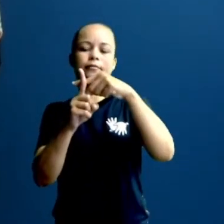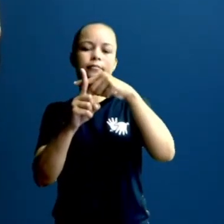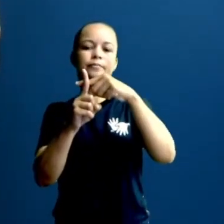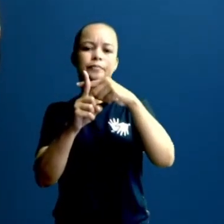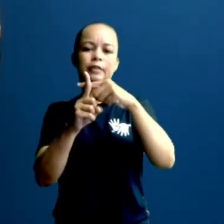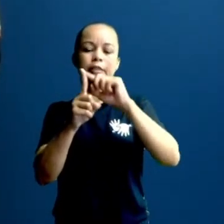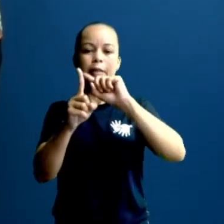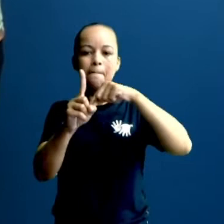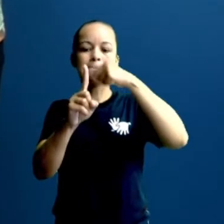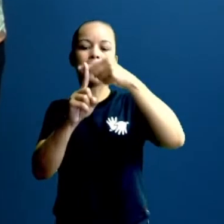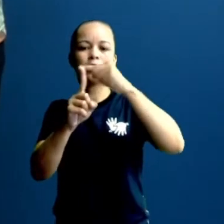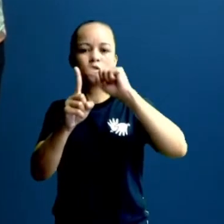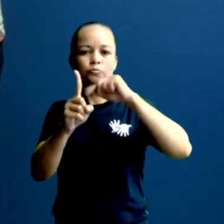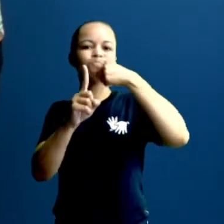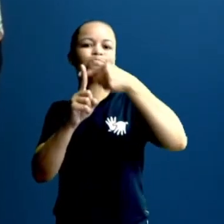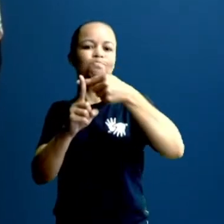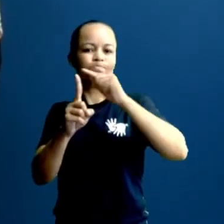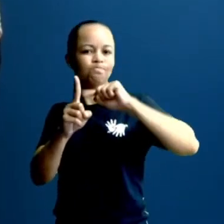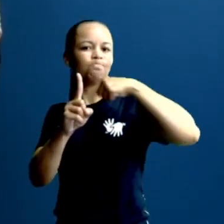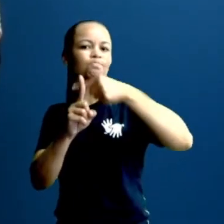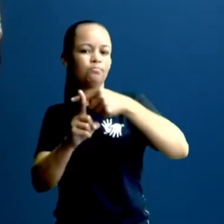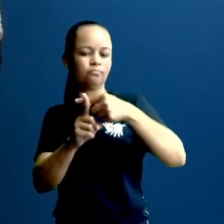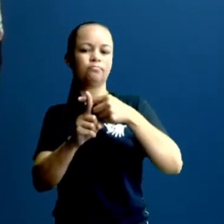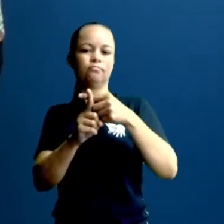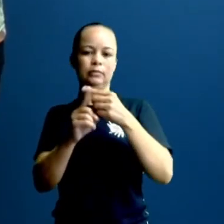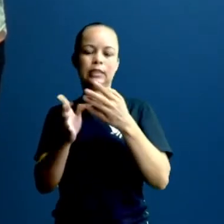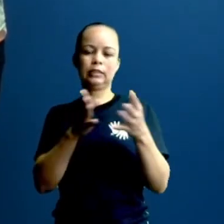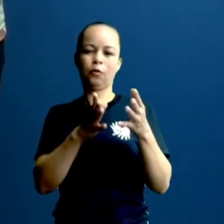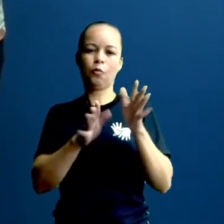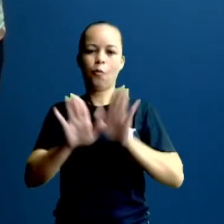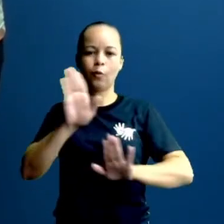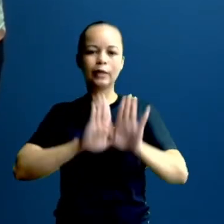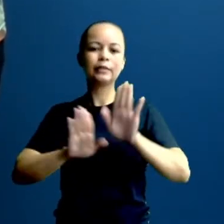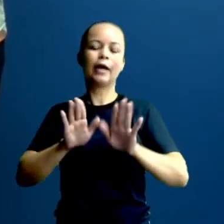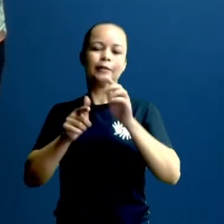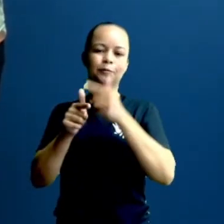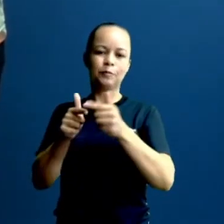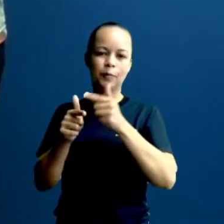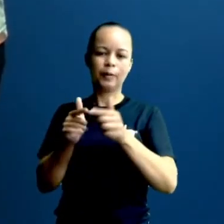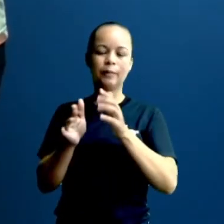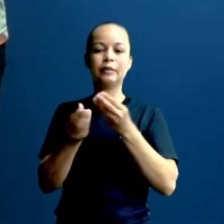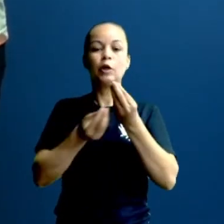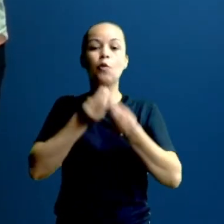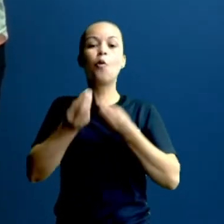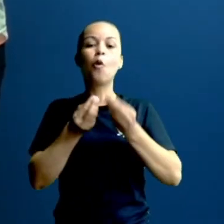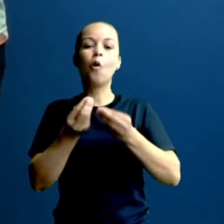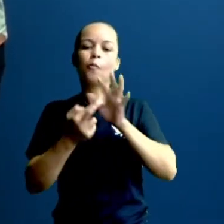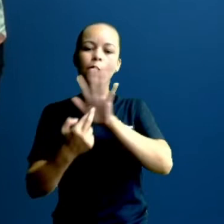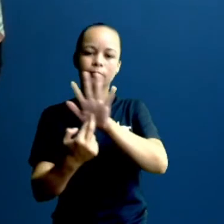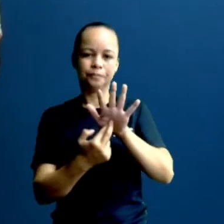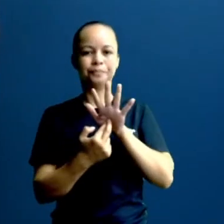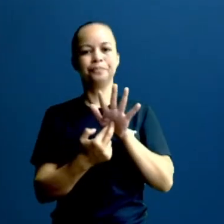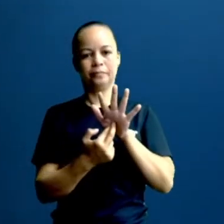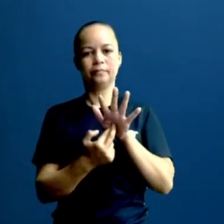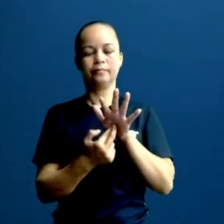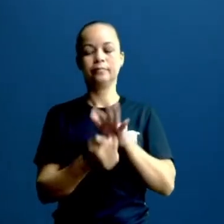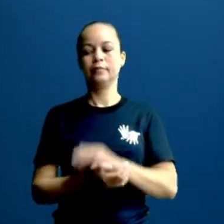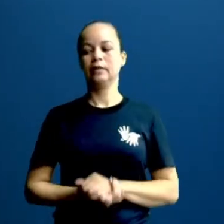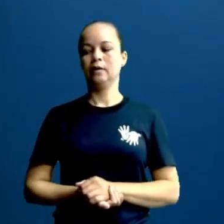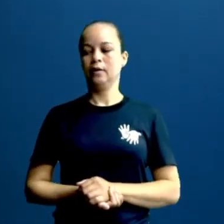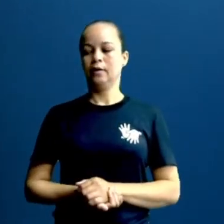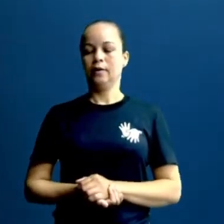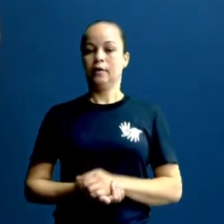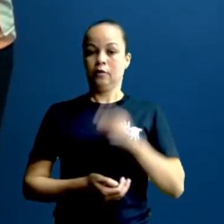ideia de eu acrescentar um valor a outro. Então, muito cuidado no problema e na forma como ele vem representado. Então, vamos ver